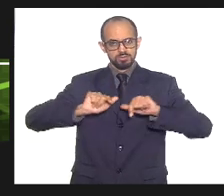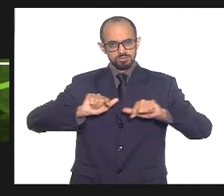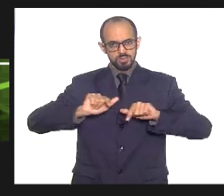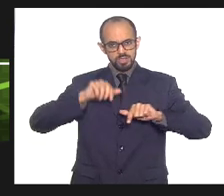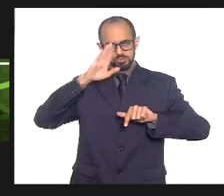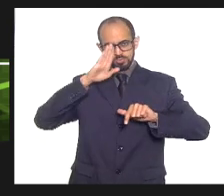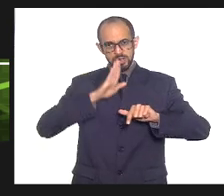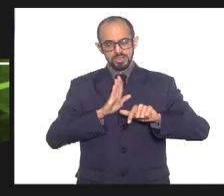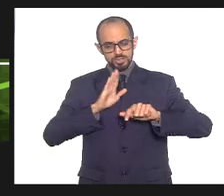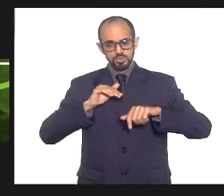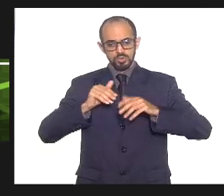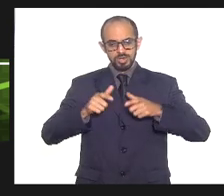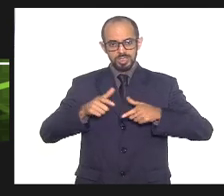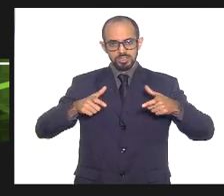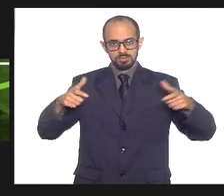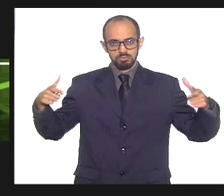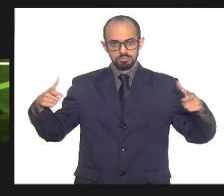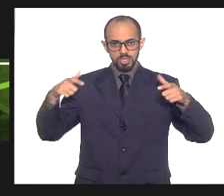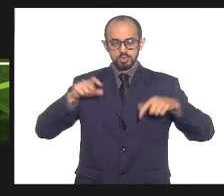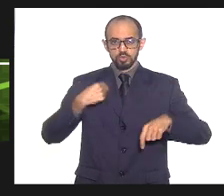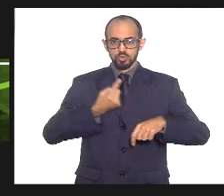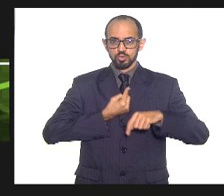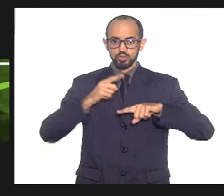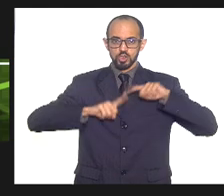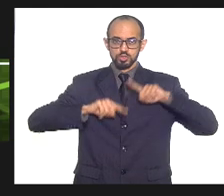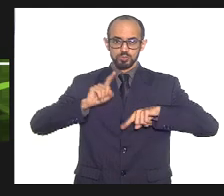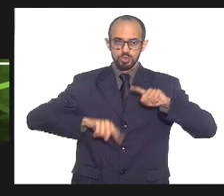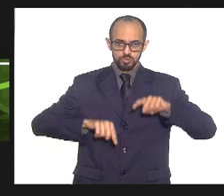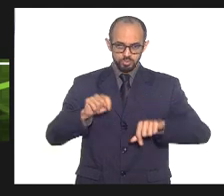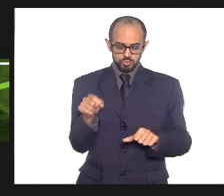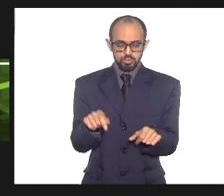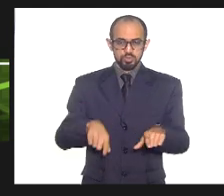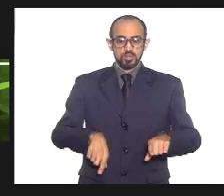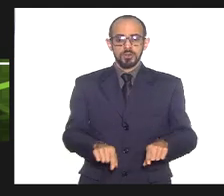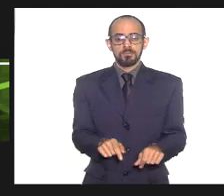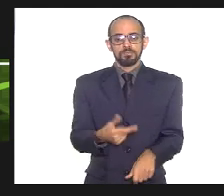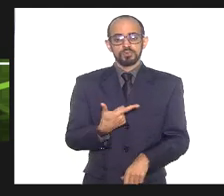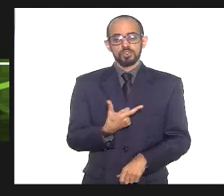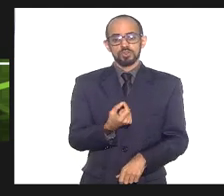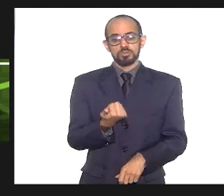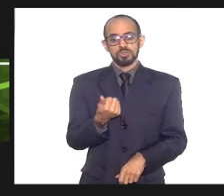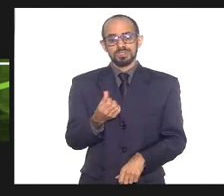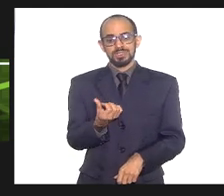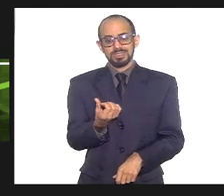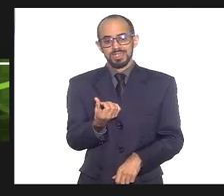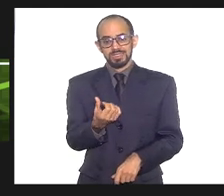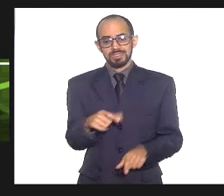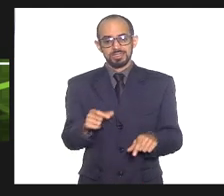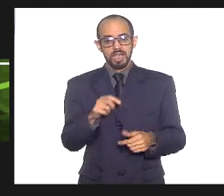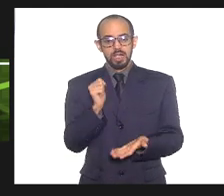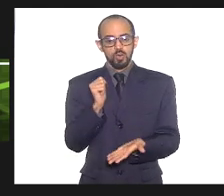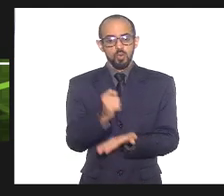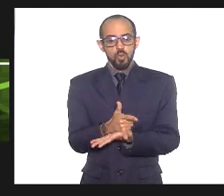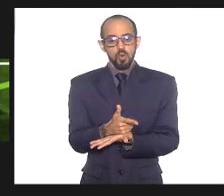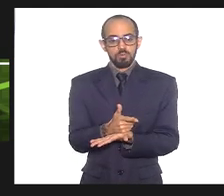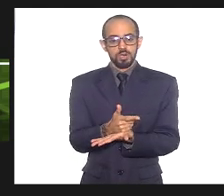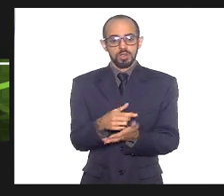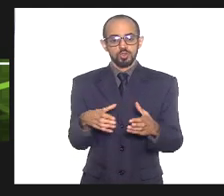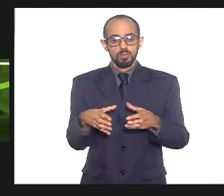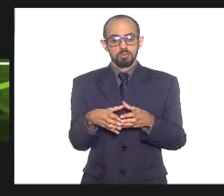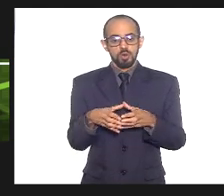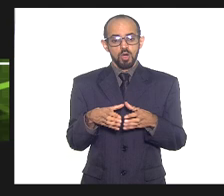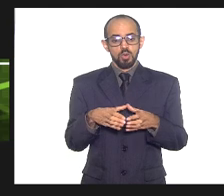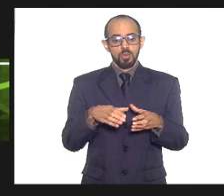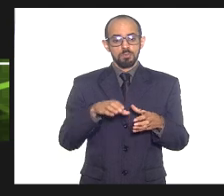Brasil, crescimento do nosso portfólio, onde eu ressaltaria, em 2016, a aquisição do bloco